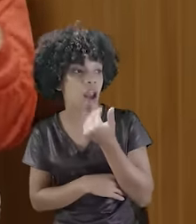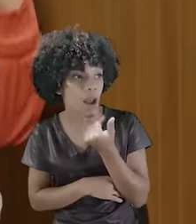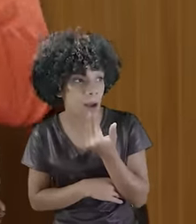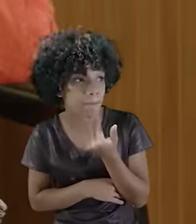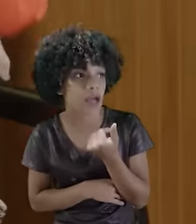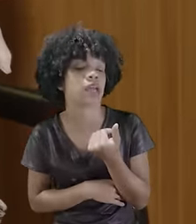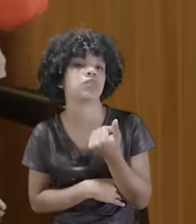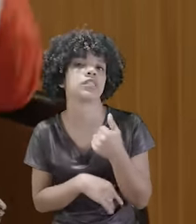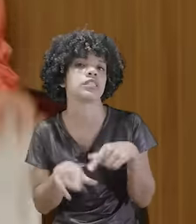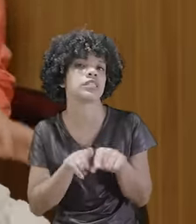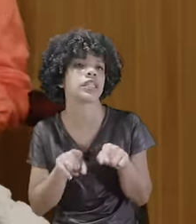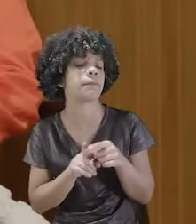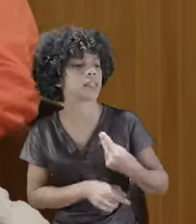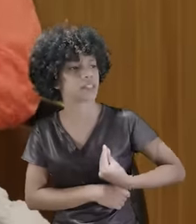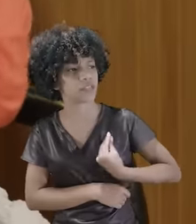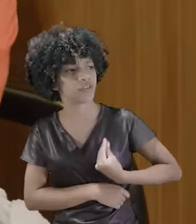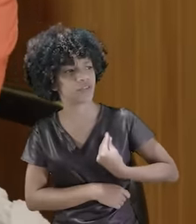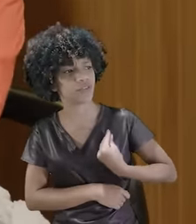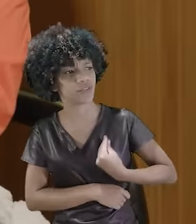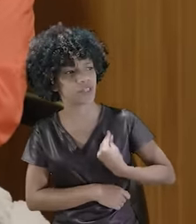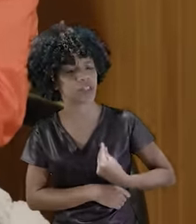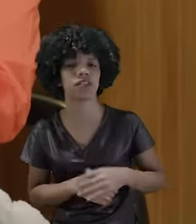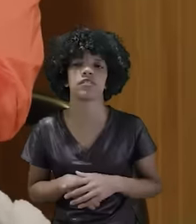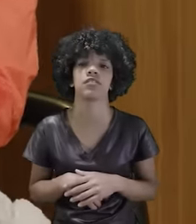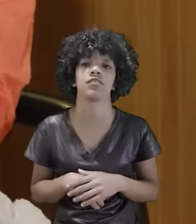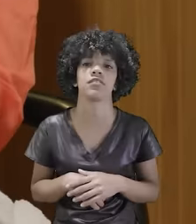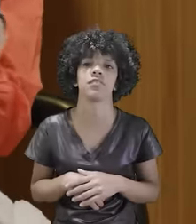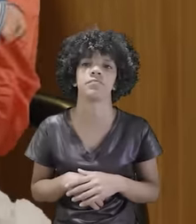alimentos das coisas da vida mas